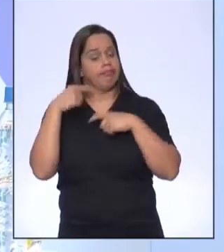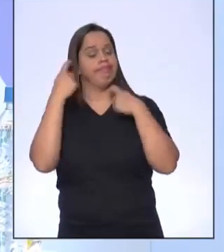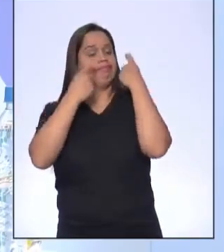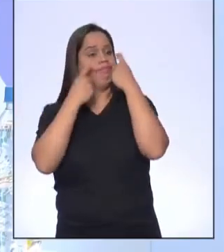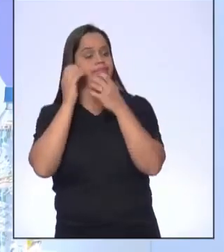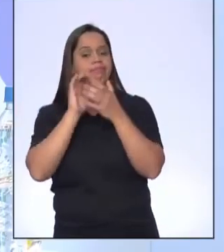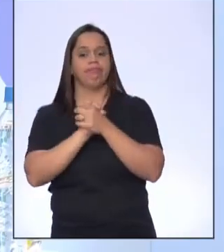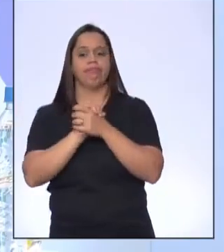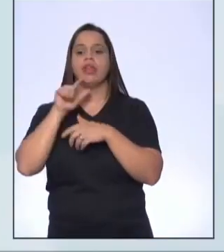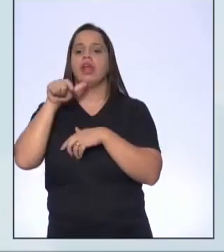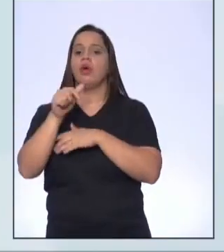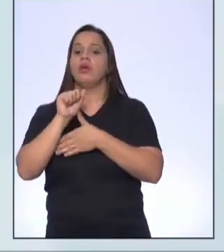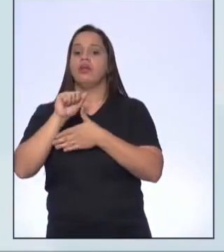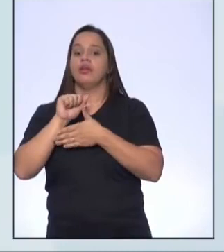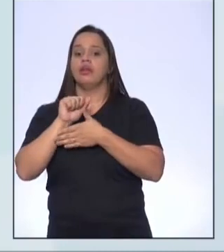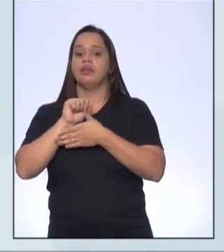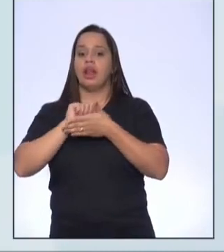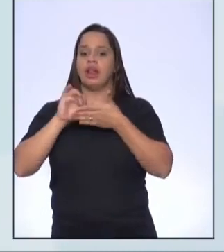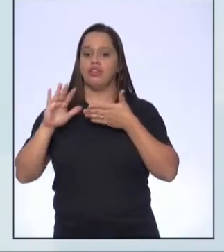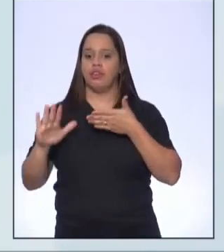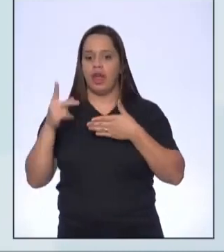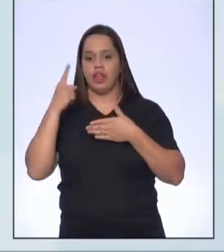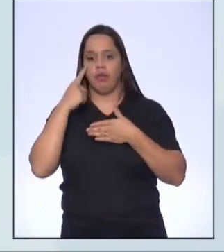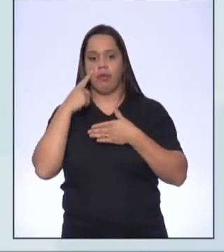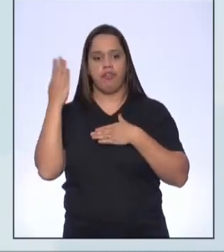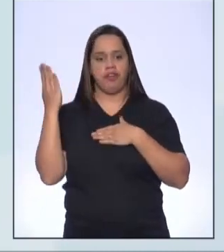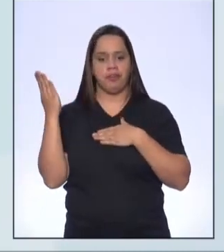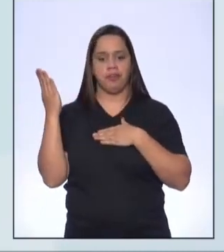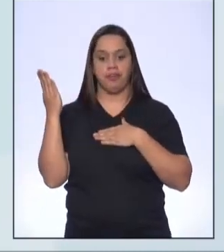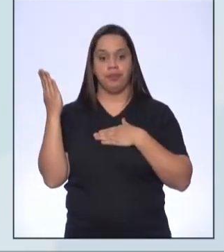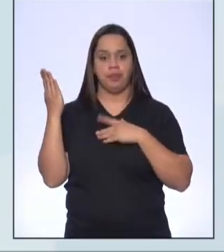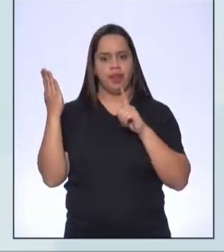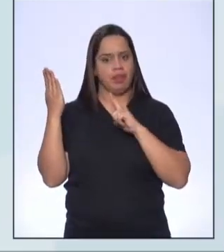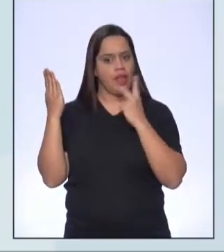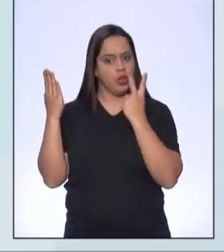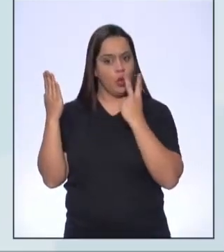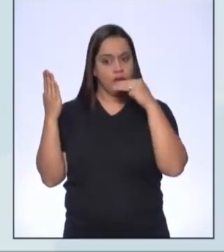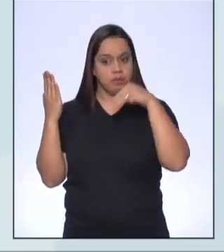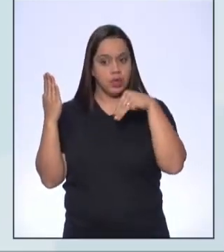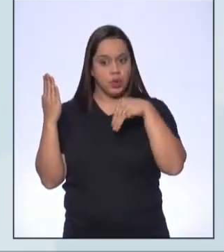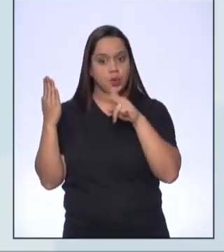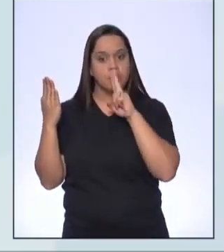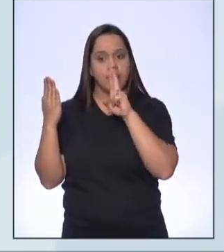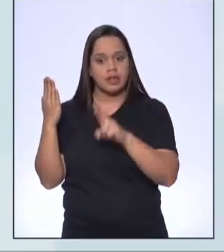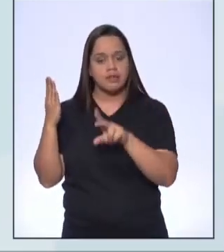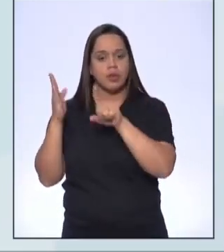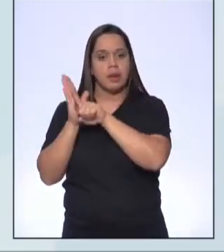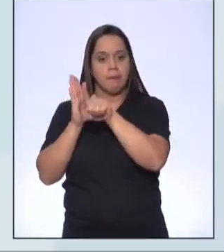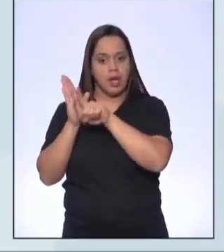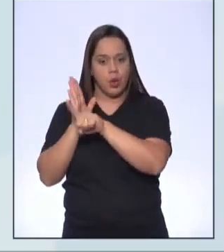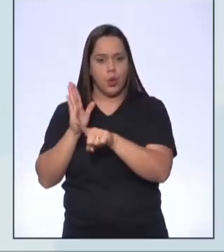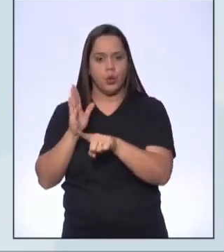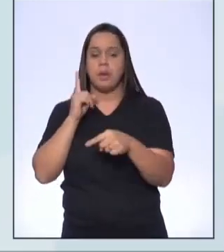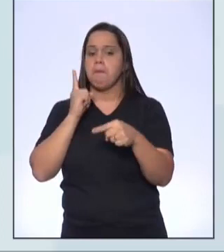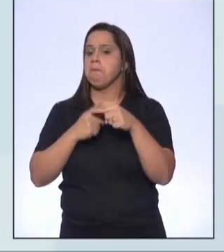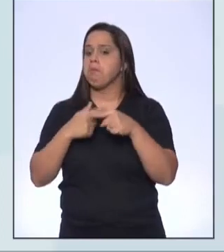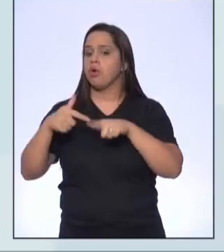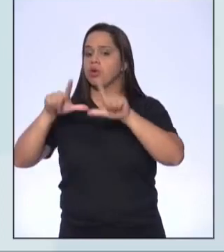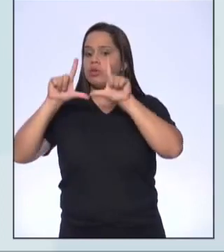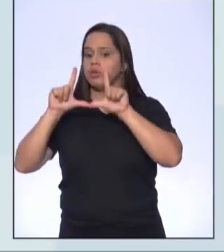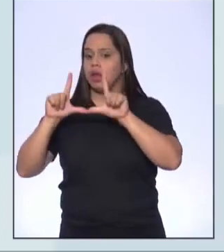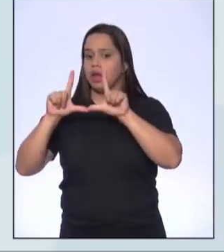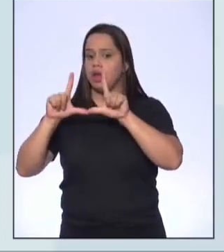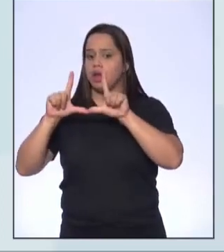uma atividade. Vamos lá? Já é A atividade? atividade. Então, temos 2 minutinhos para responder essas perguntas. Por que os slides